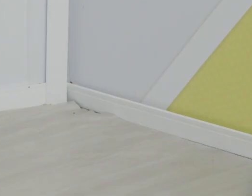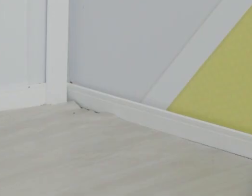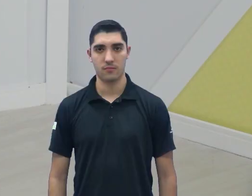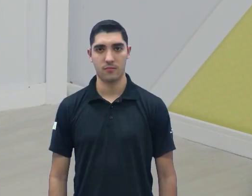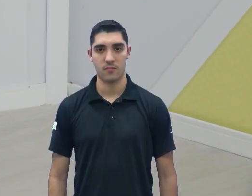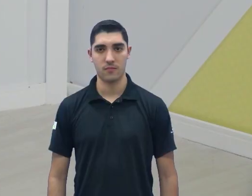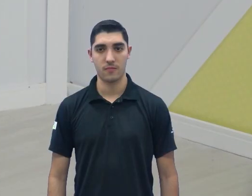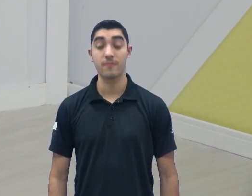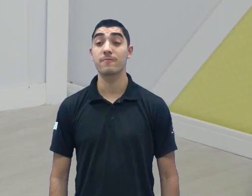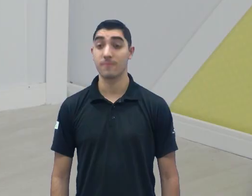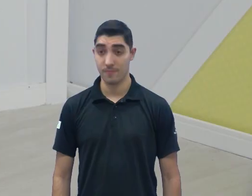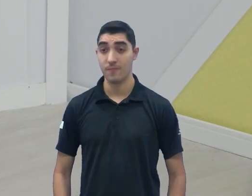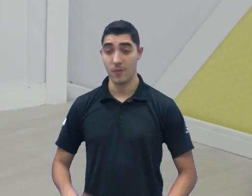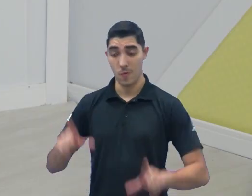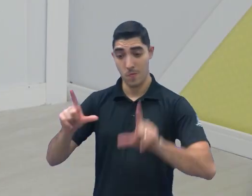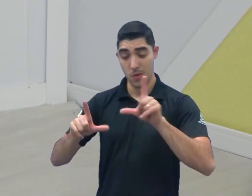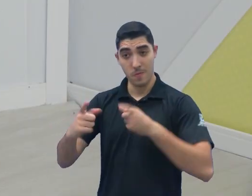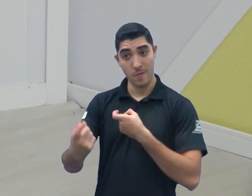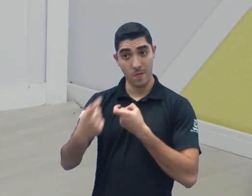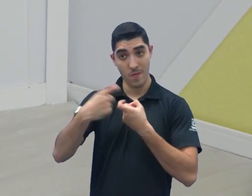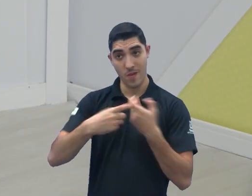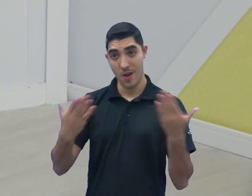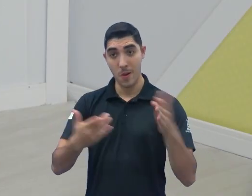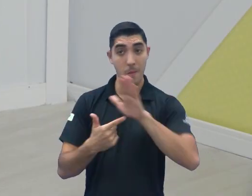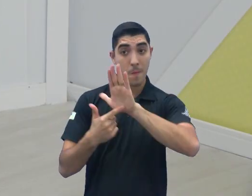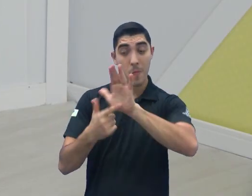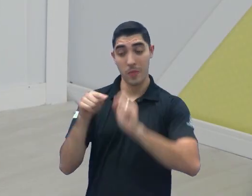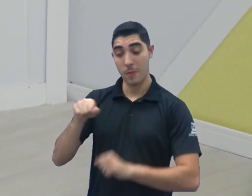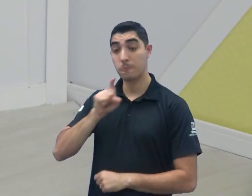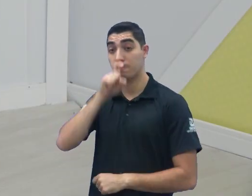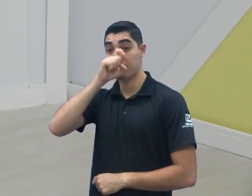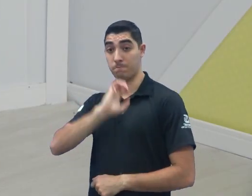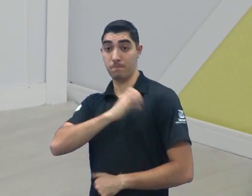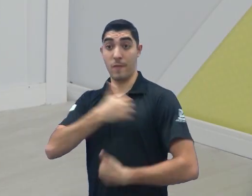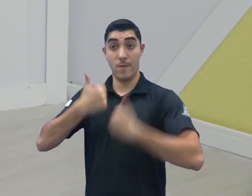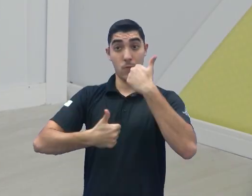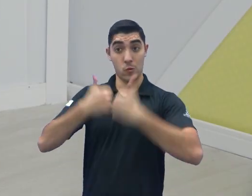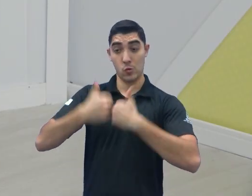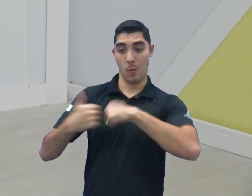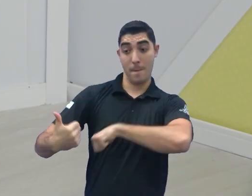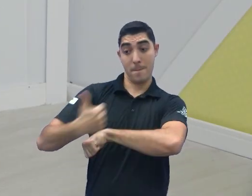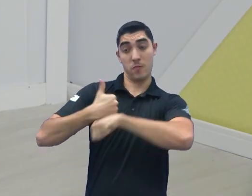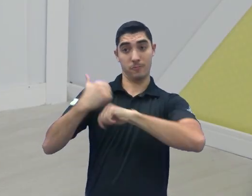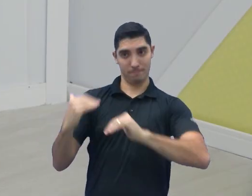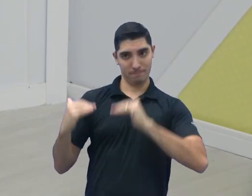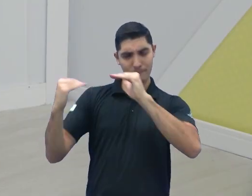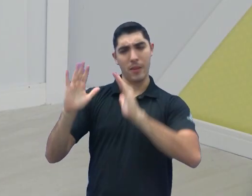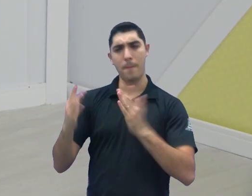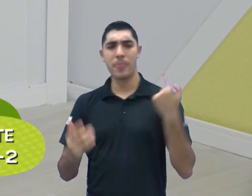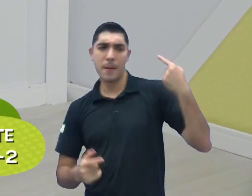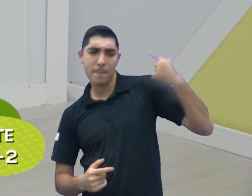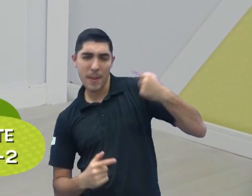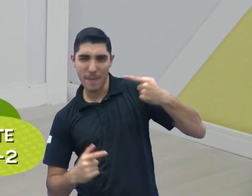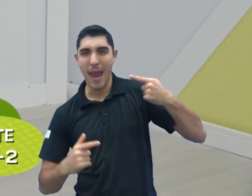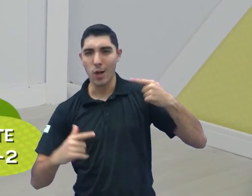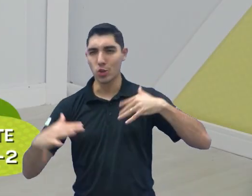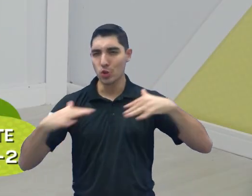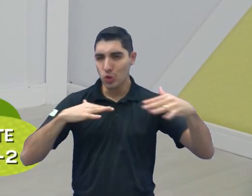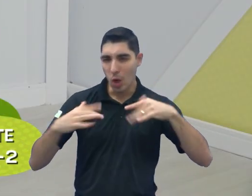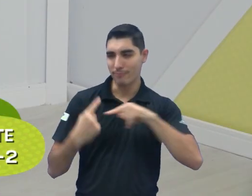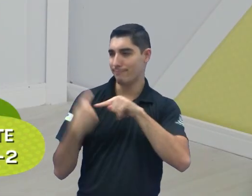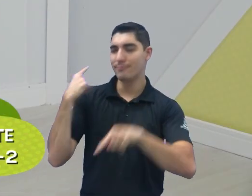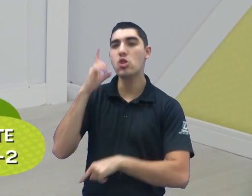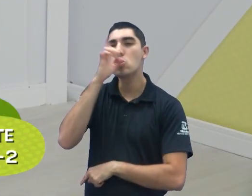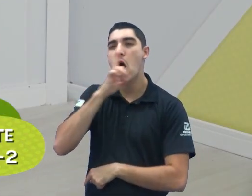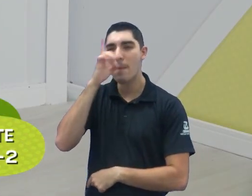Muito bem, estamos de volta com a Hora do Esporte, falando agora do São José Esporte Clube. Depois da derrota na estreia da Série A2 domingo passado contra o